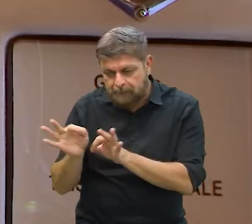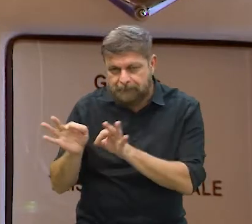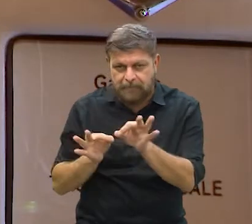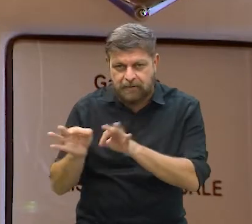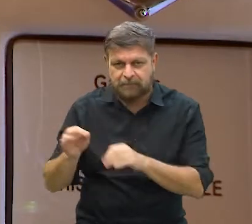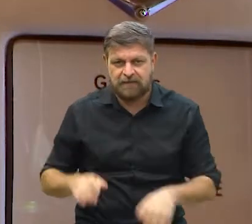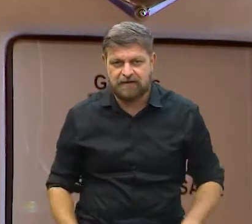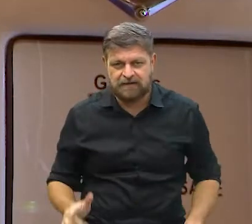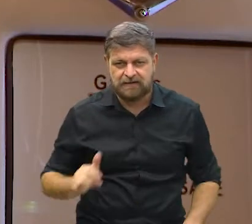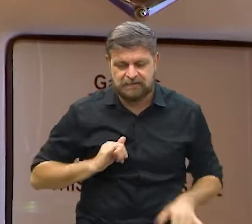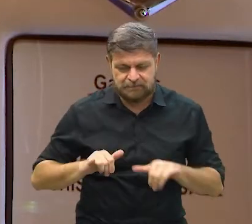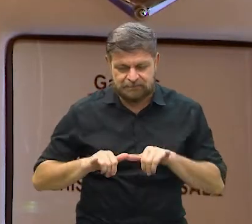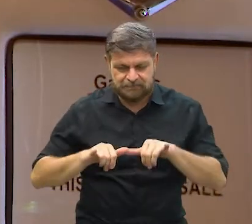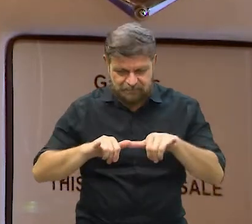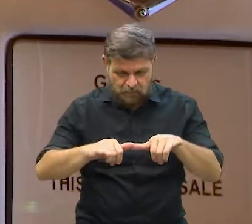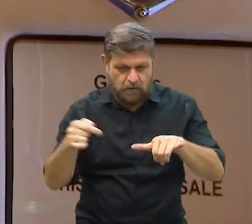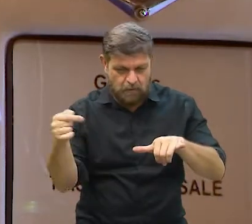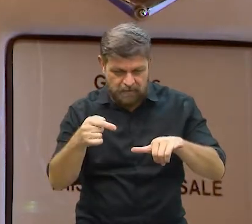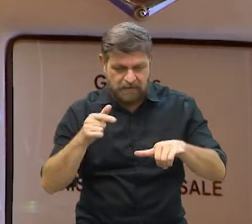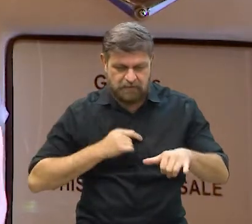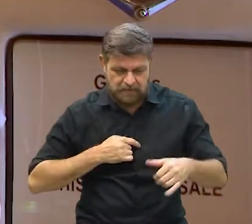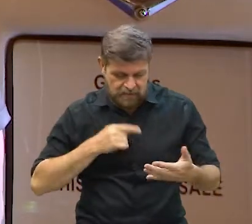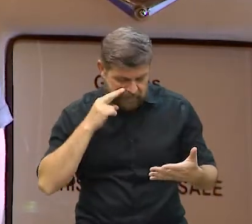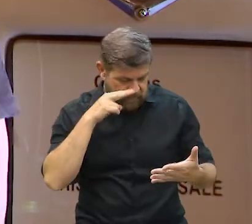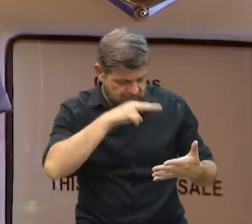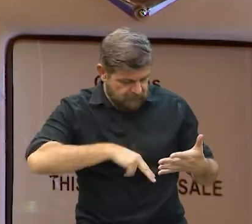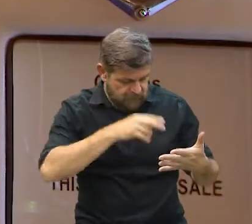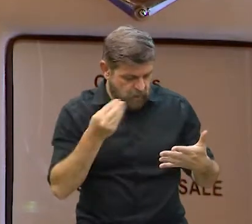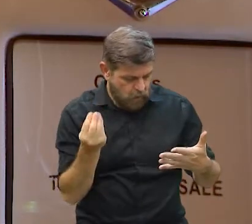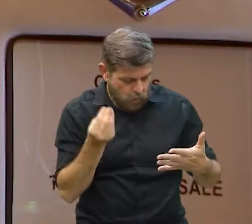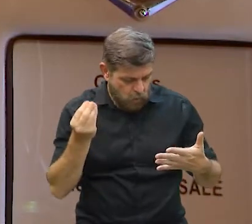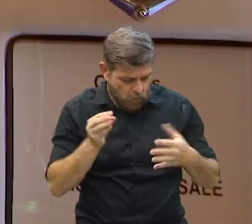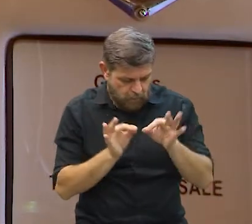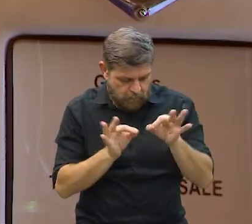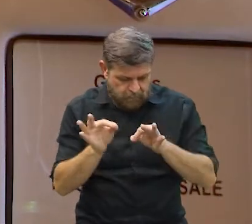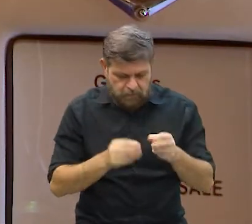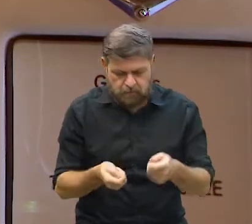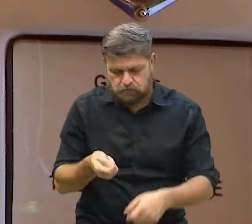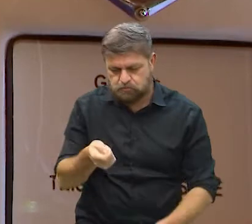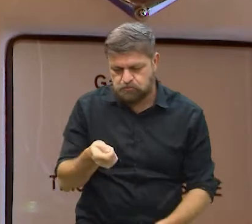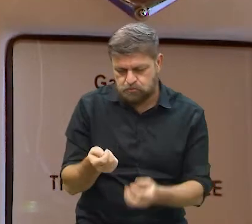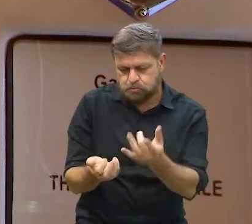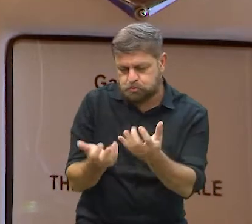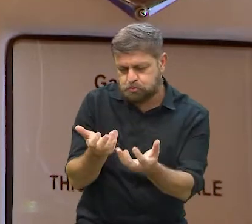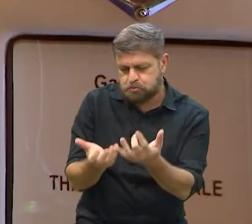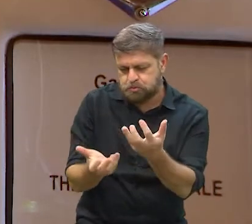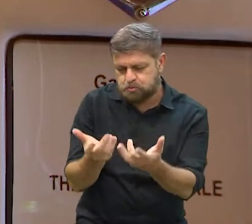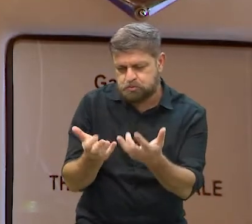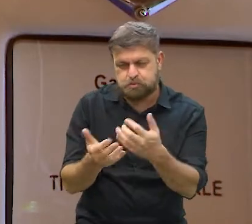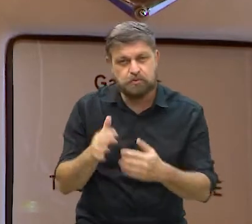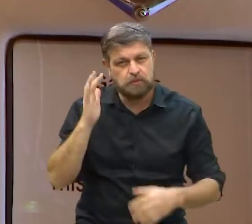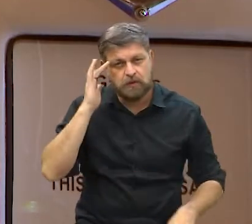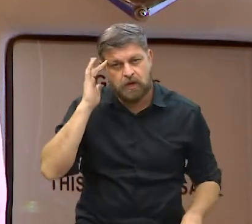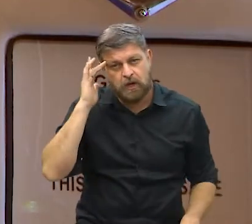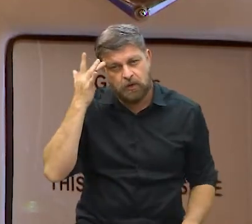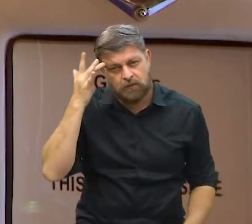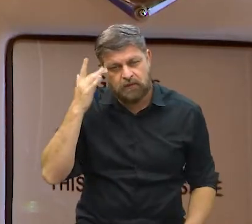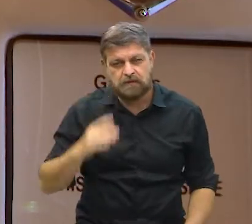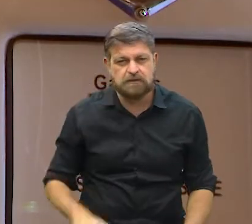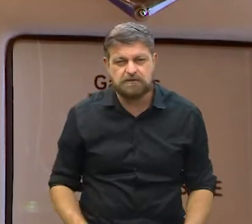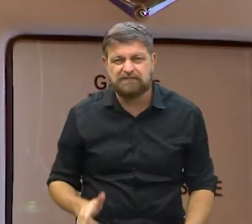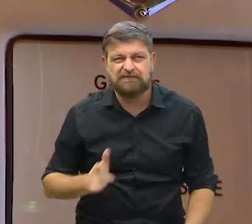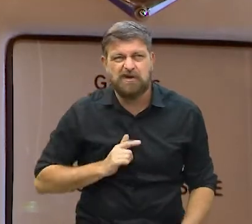do mercado não sai, quem dá para fazer também, e ver o modo de preparo lá certinho. Vai pôr para cozinhar também. E que eu acho que não